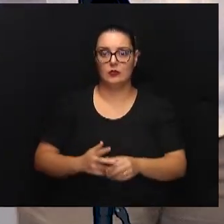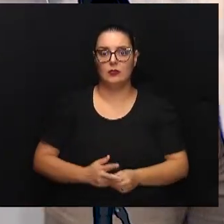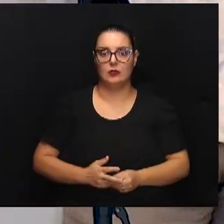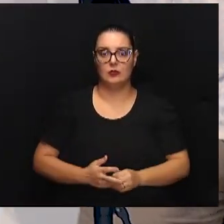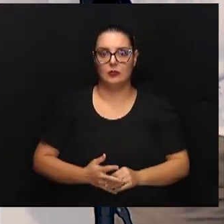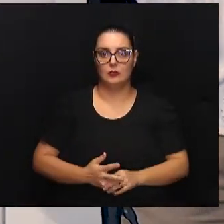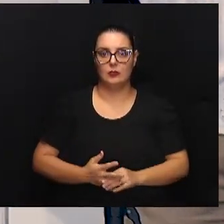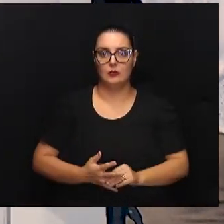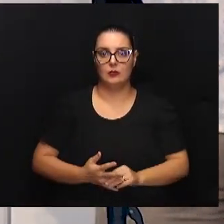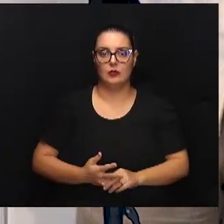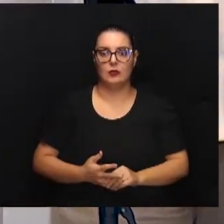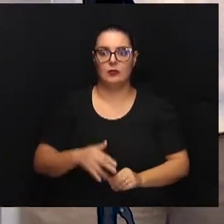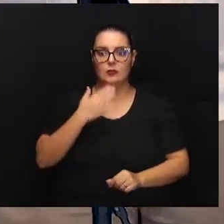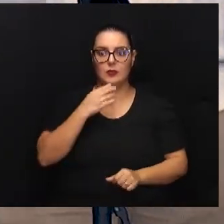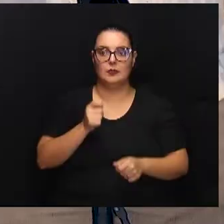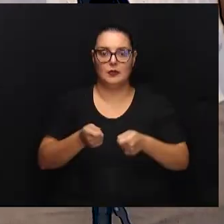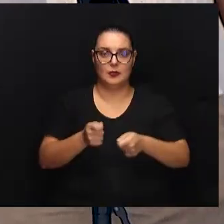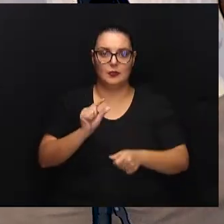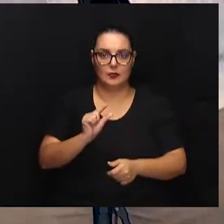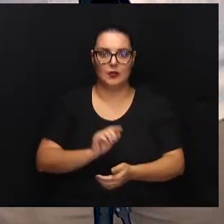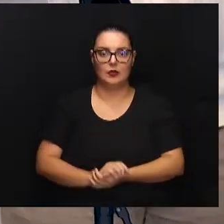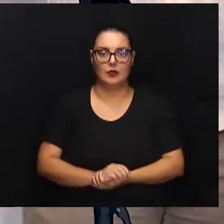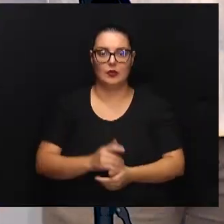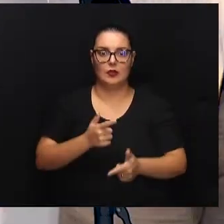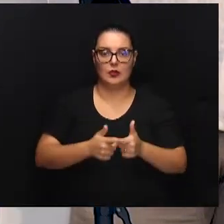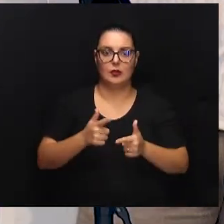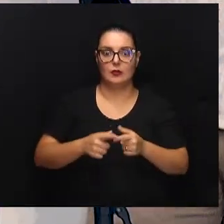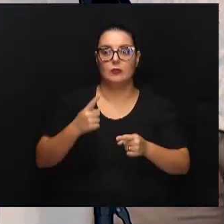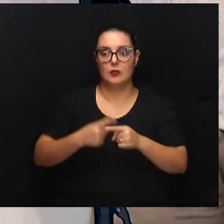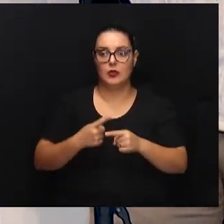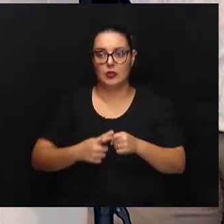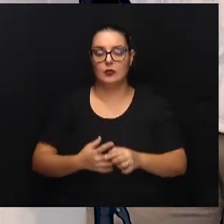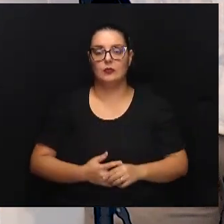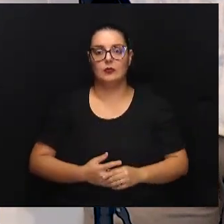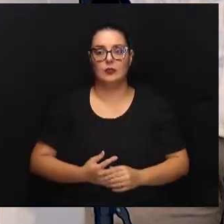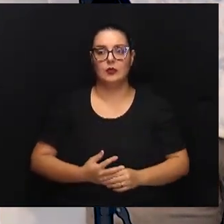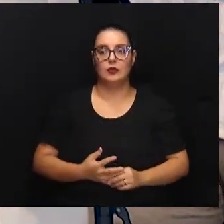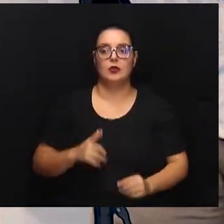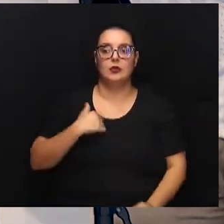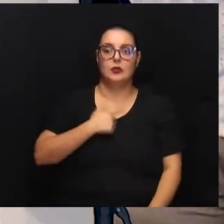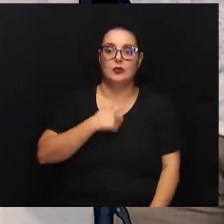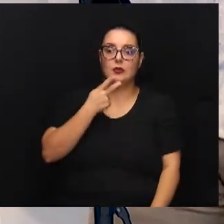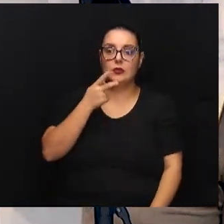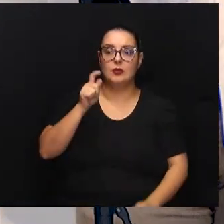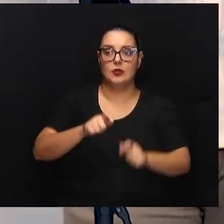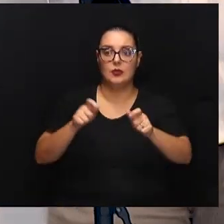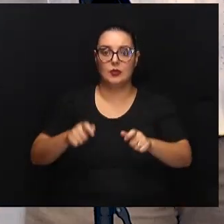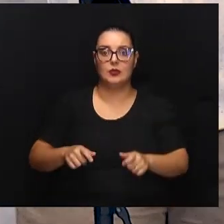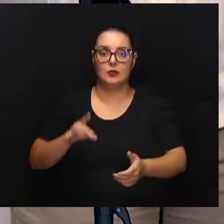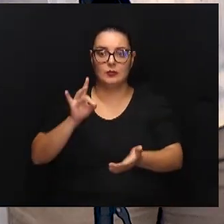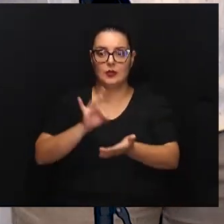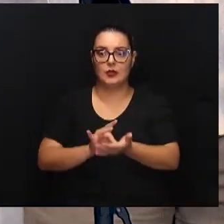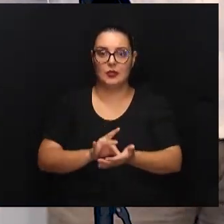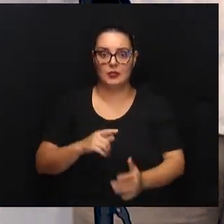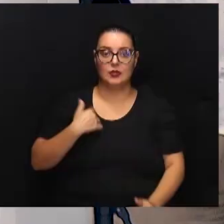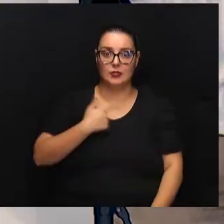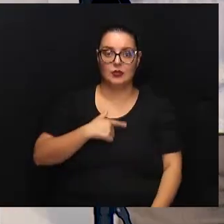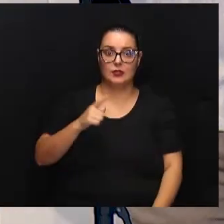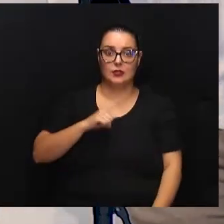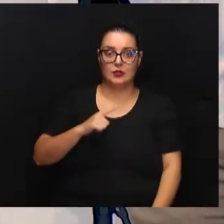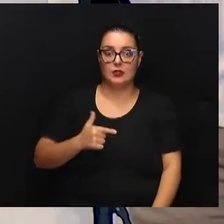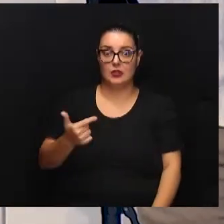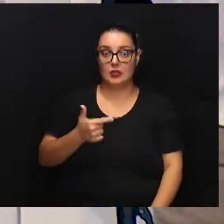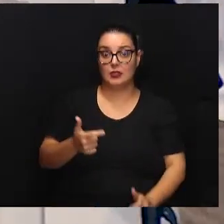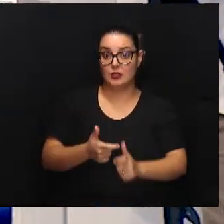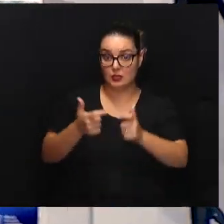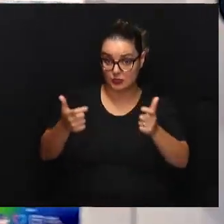É problemático porque nós estamos falando aqui, pessoal, de uma realidade que nós temos a segunda maior, isso é sim uma denúncia, nós temos